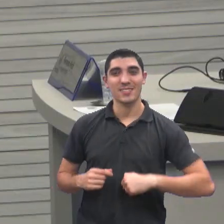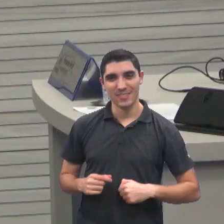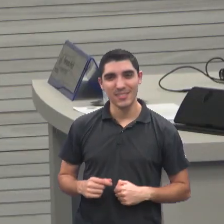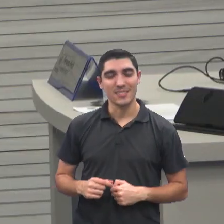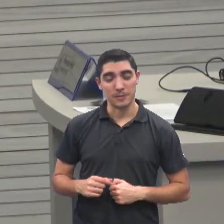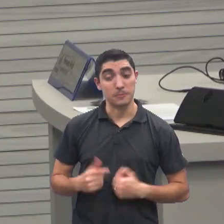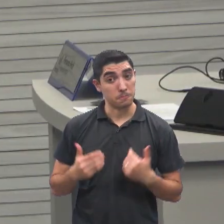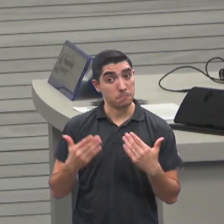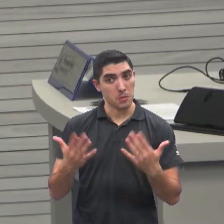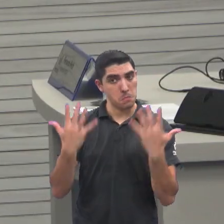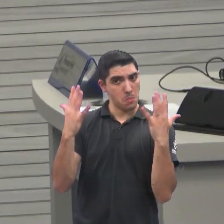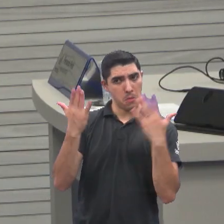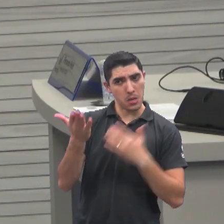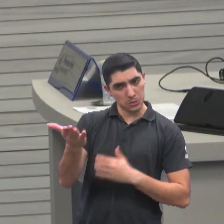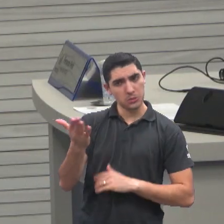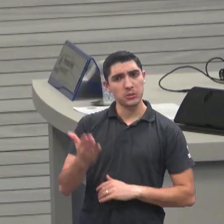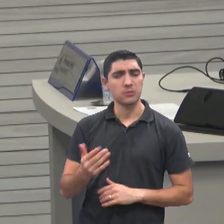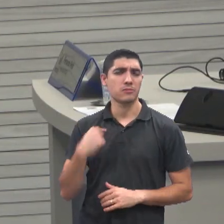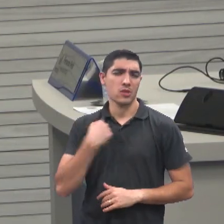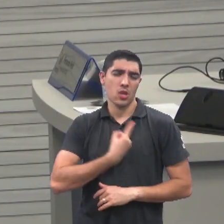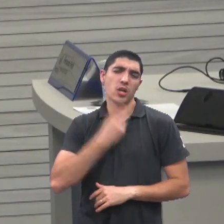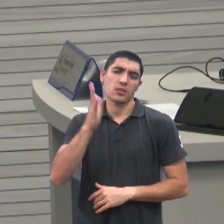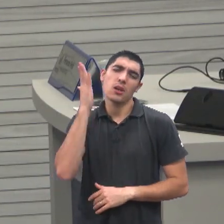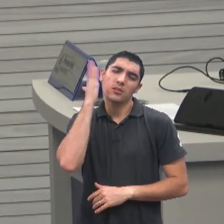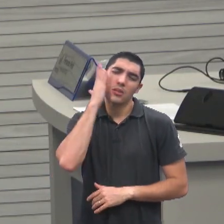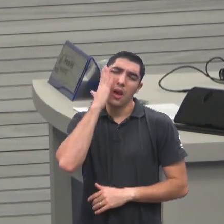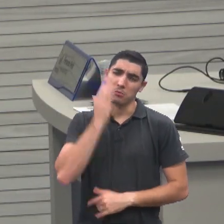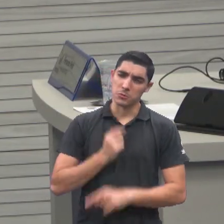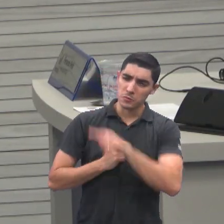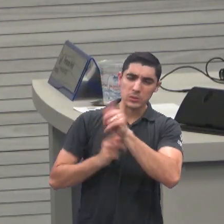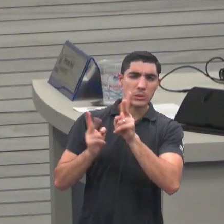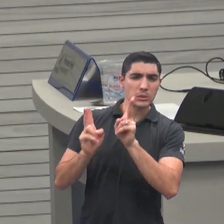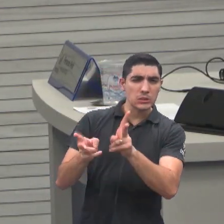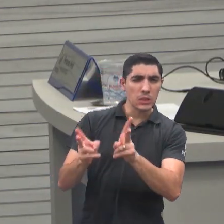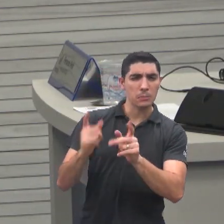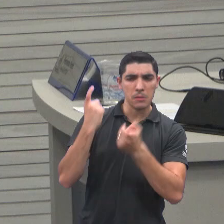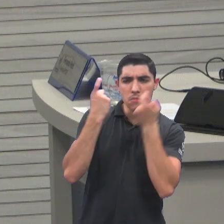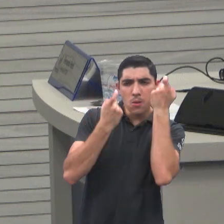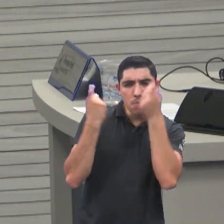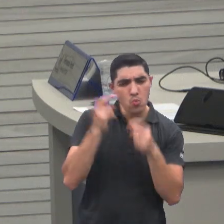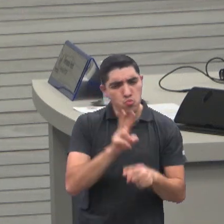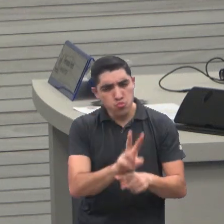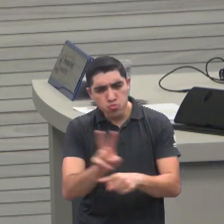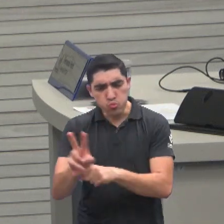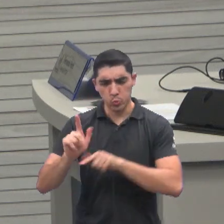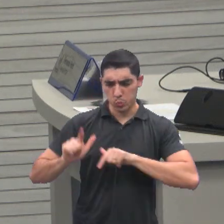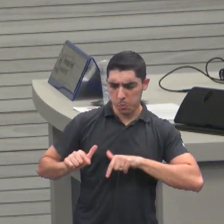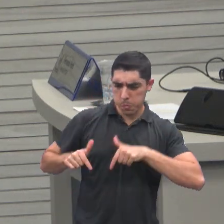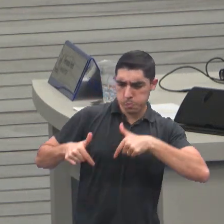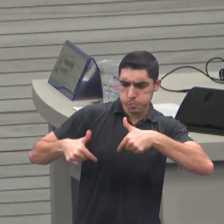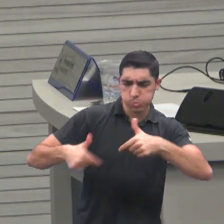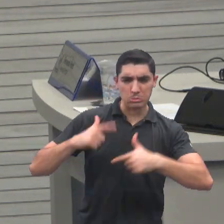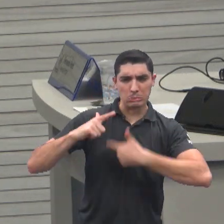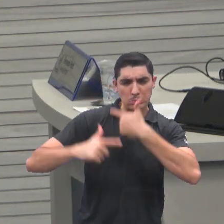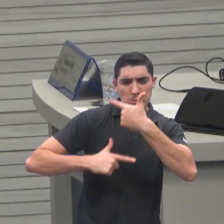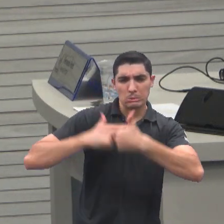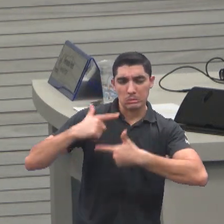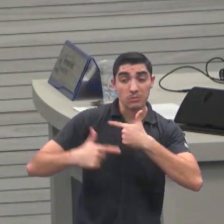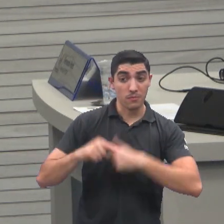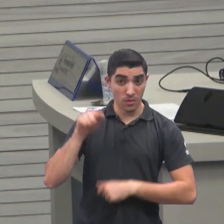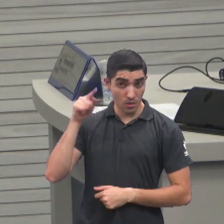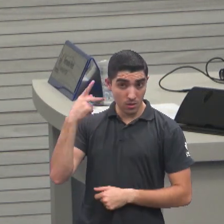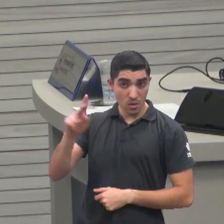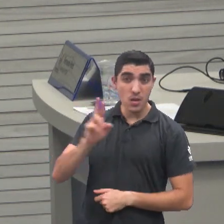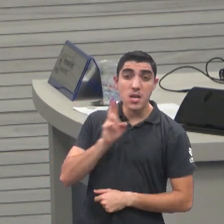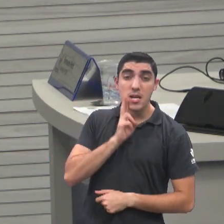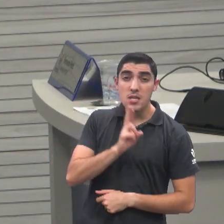Você sabe o quanto, a gente sabe o quanto também que você se dedica, que você trabalhou. O Mr. Mu, que é um sucesso não